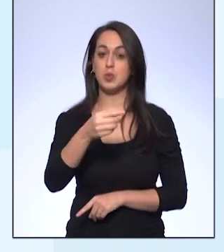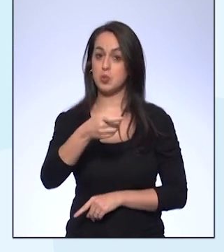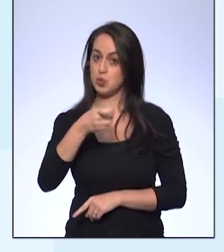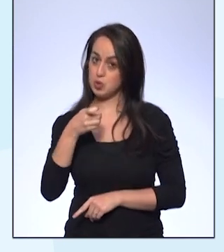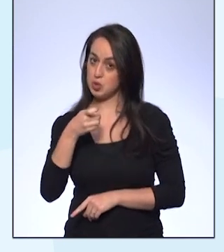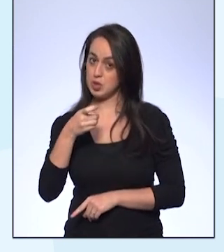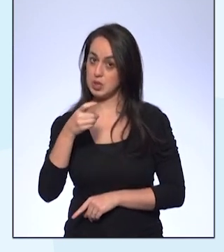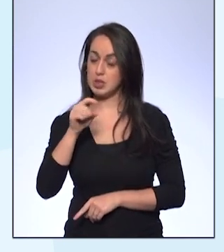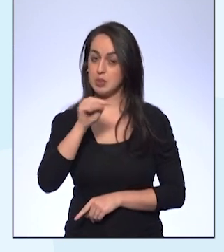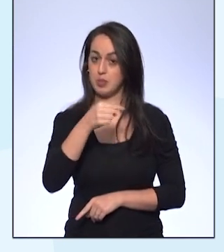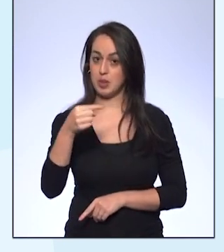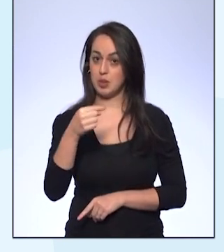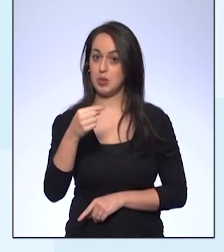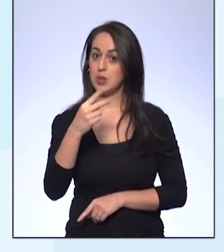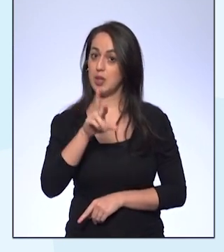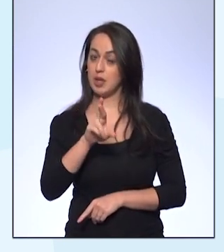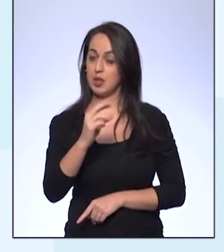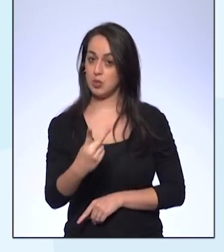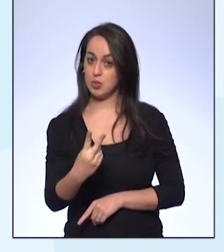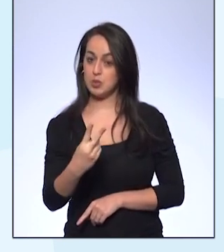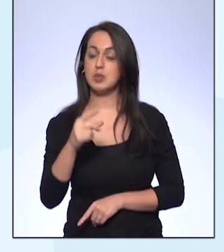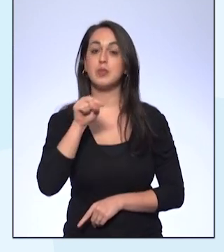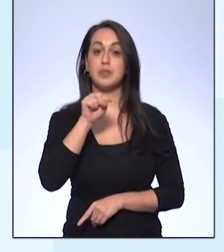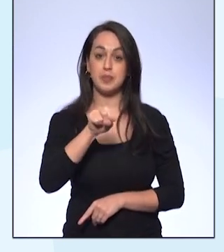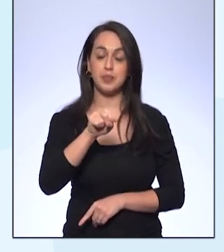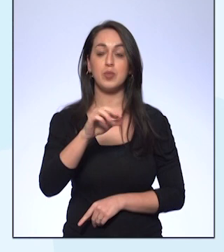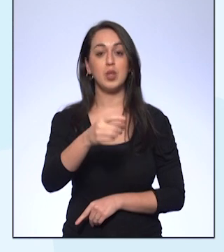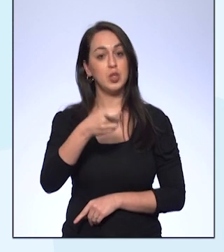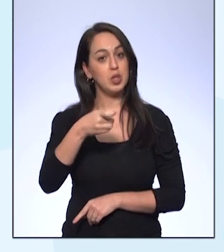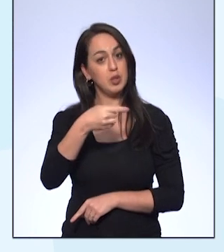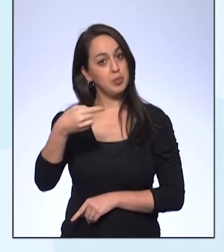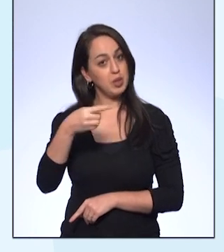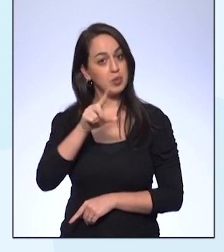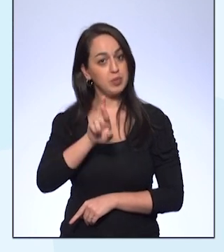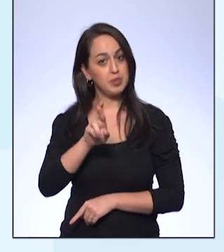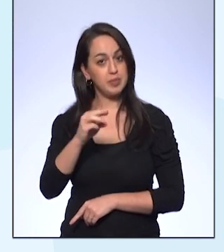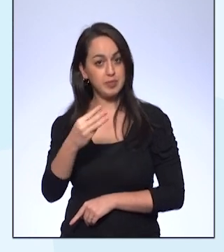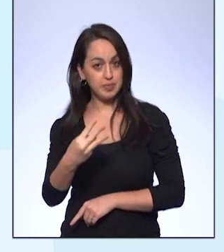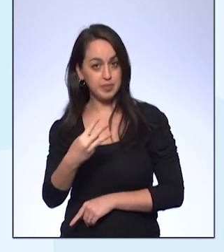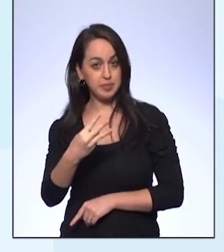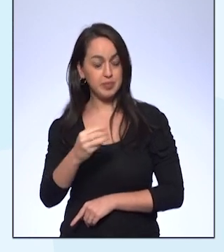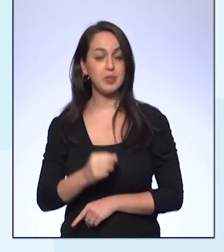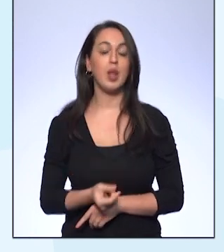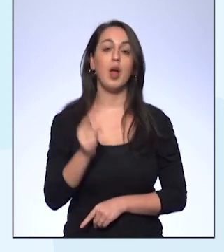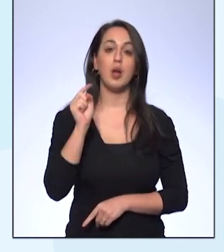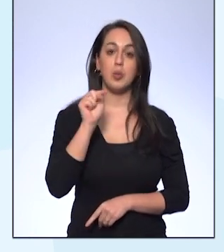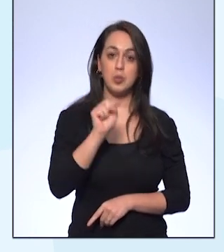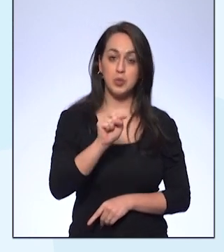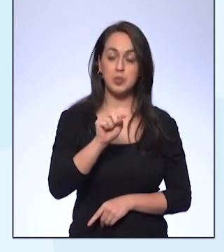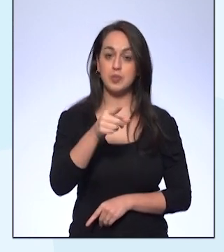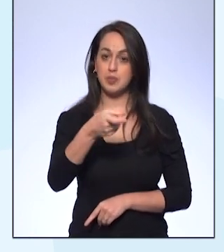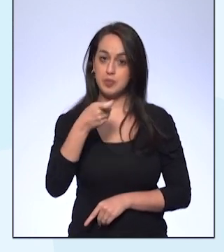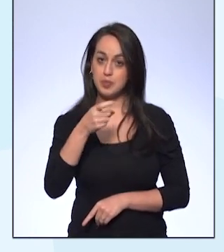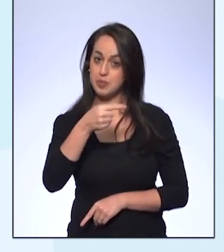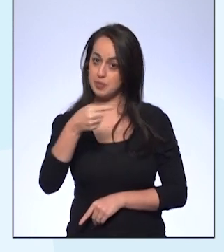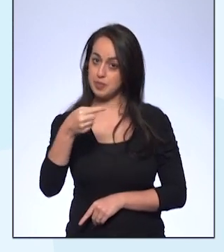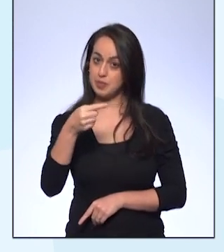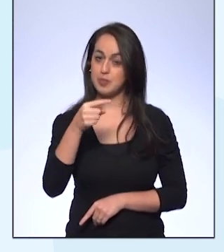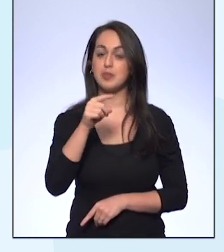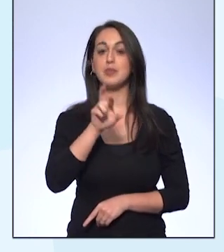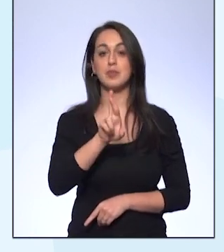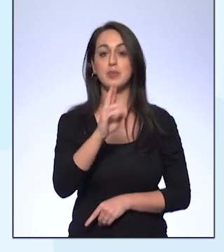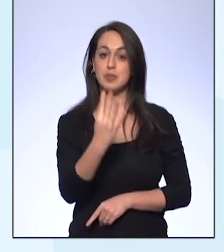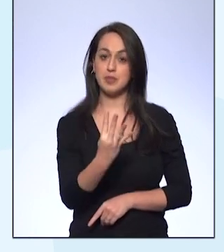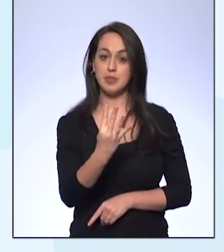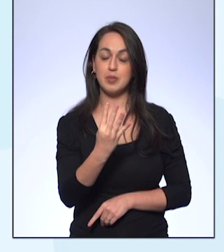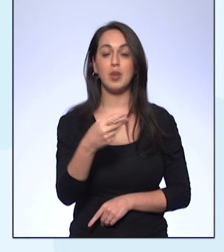menos R2, multiplica x menos R3, multiplica x menos